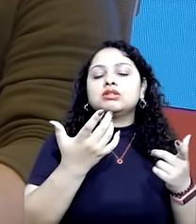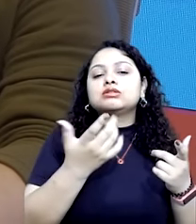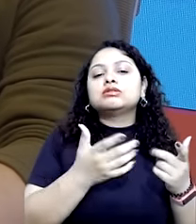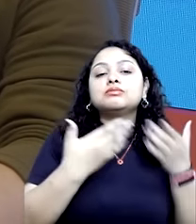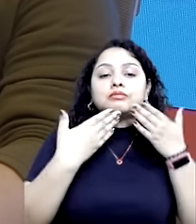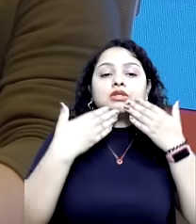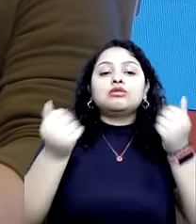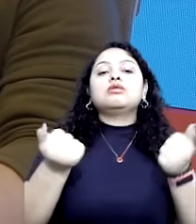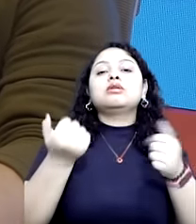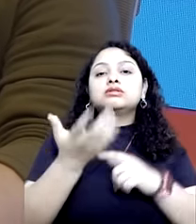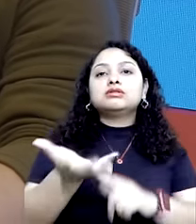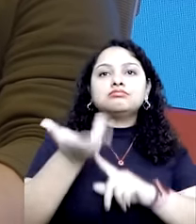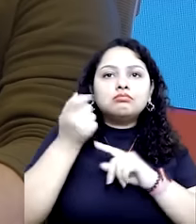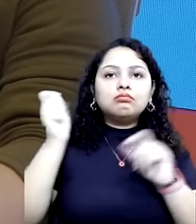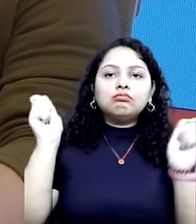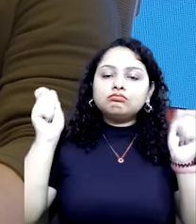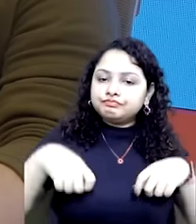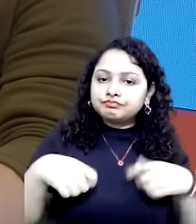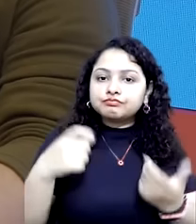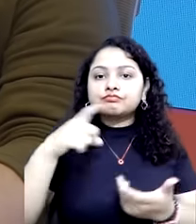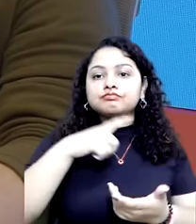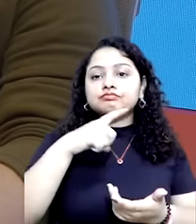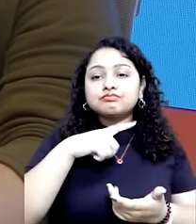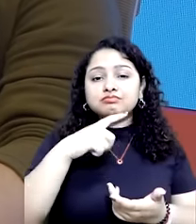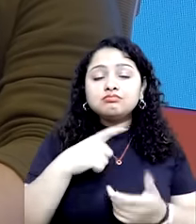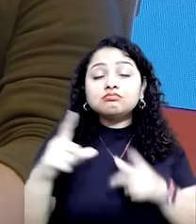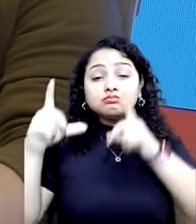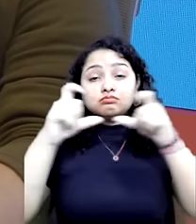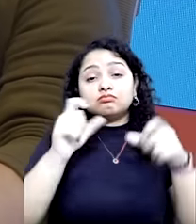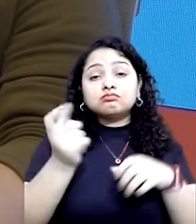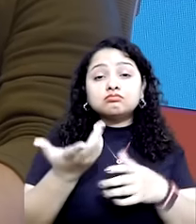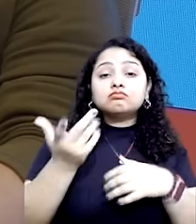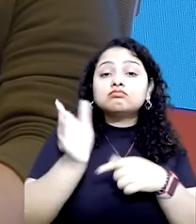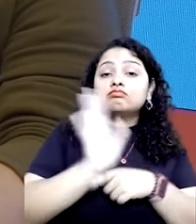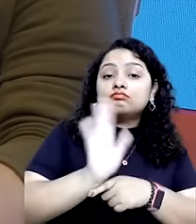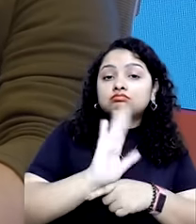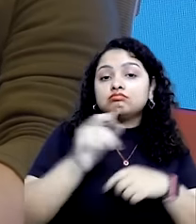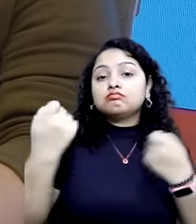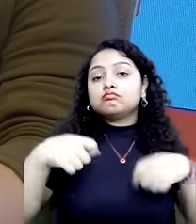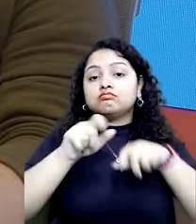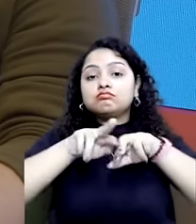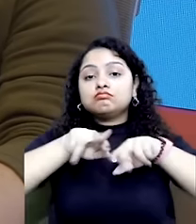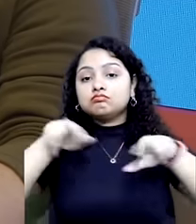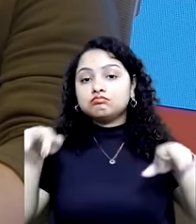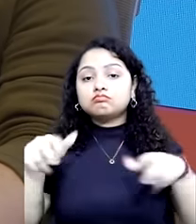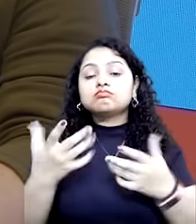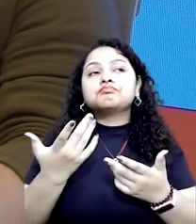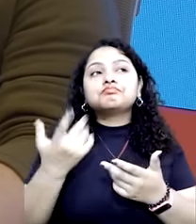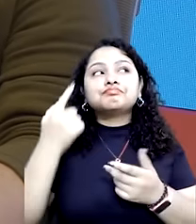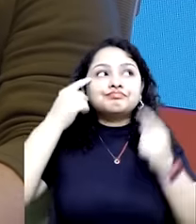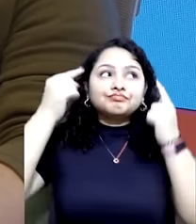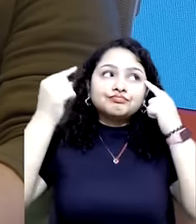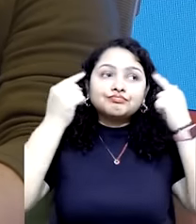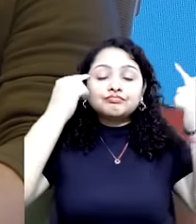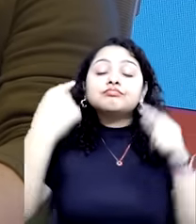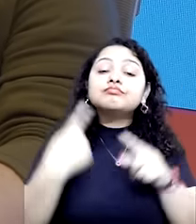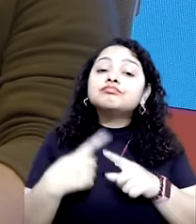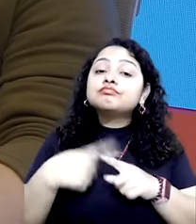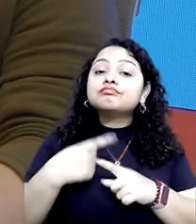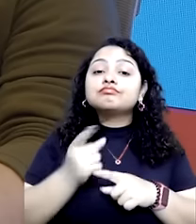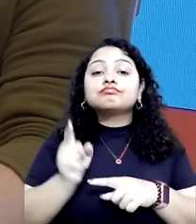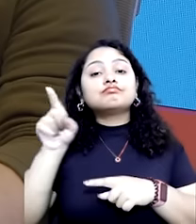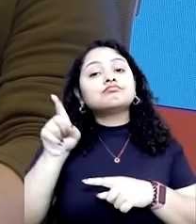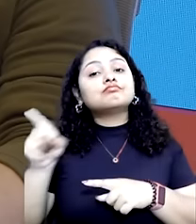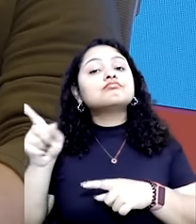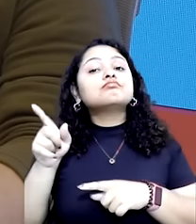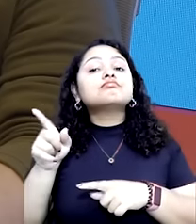qualidade que chame mais atenção por isso que na hora de fazer fotos e vídeos a gente tem que levar várias coisas em consideração principalmente a criatividade porque é ali que